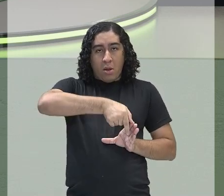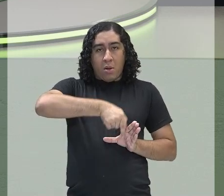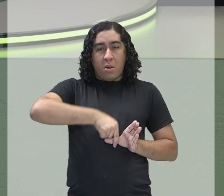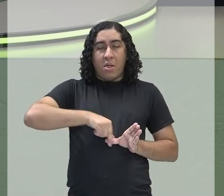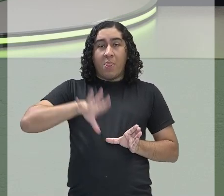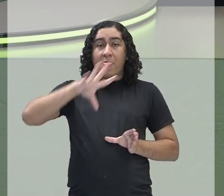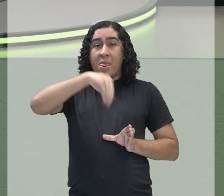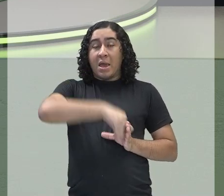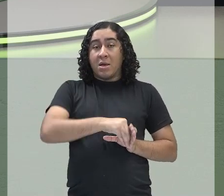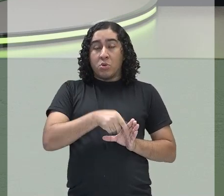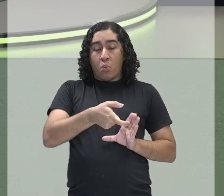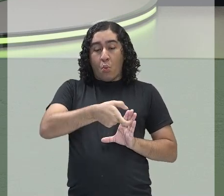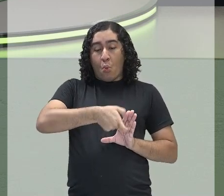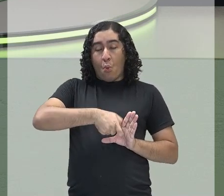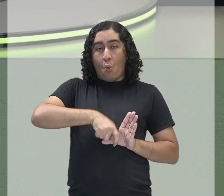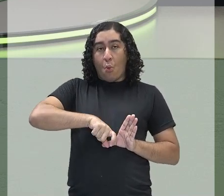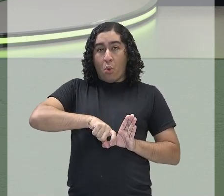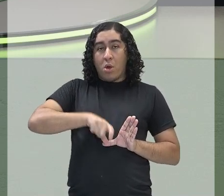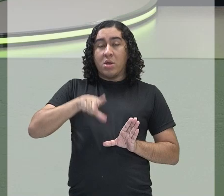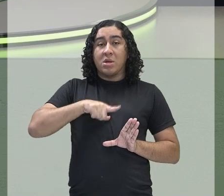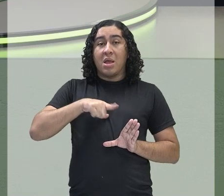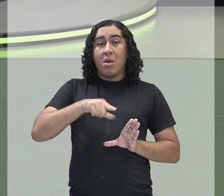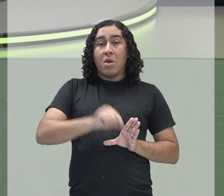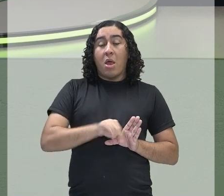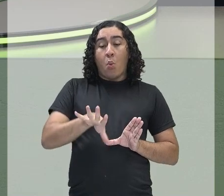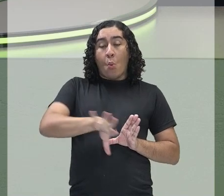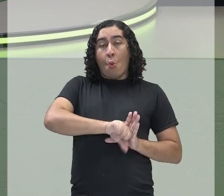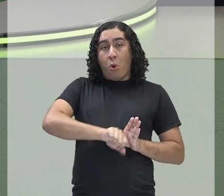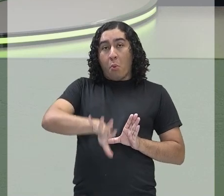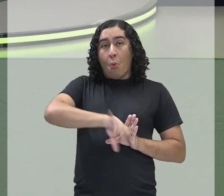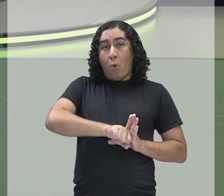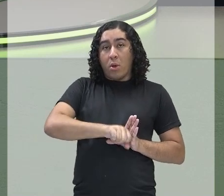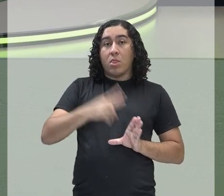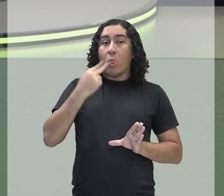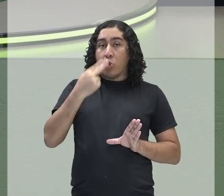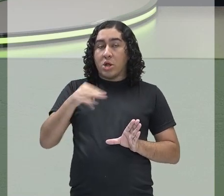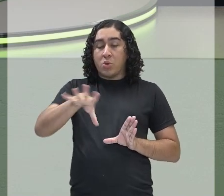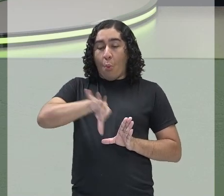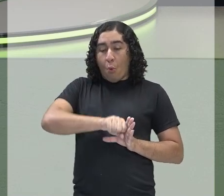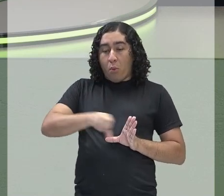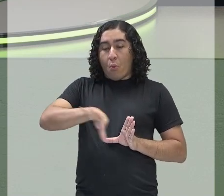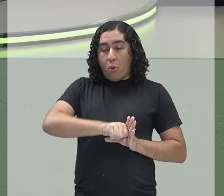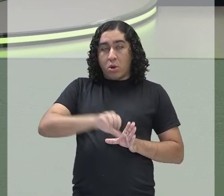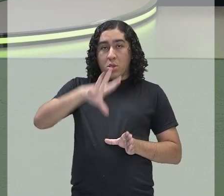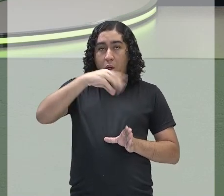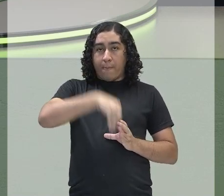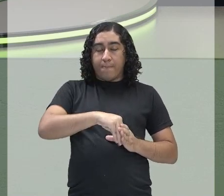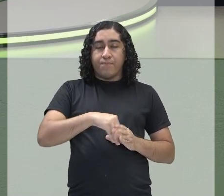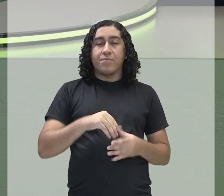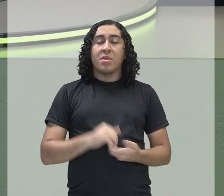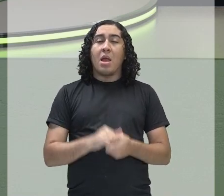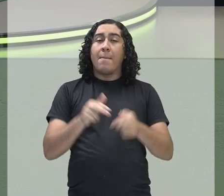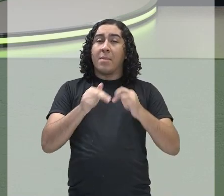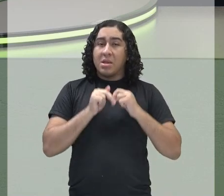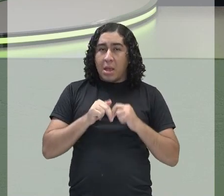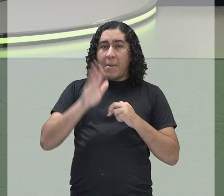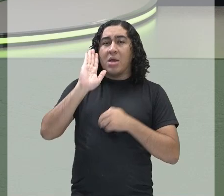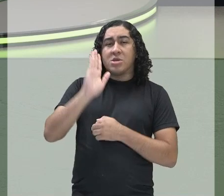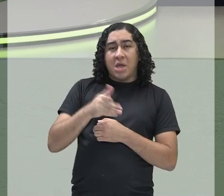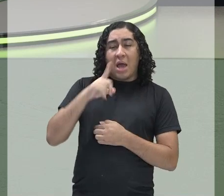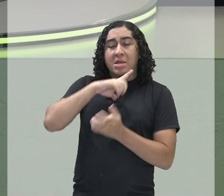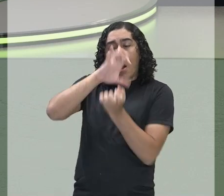vascularização. Então, é aqui no intestino delgado que ocorre a absorção dos nutrientes, né? Observe que ele foi quebrado lá desde o processo